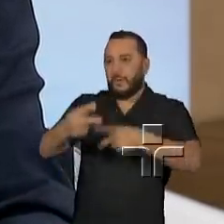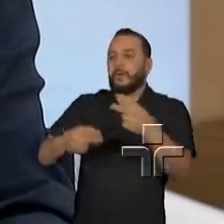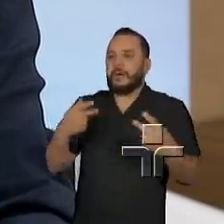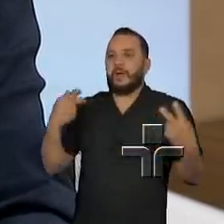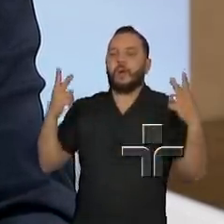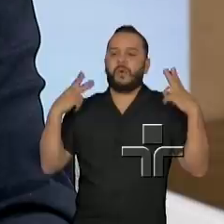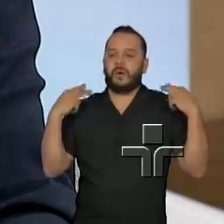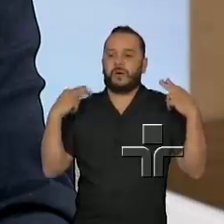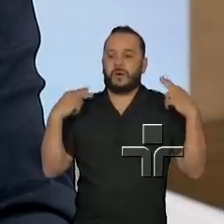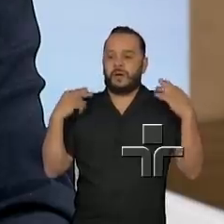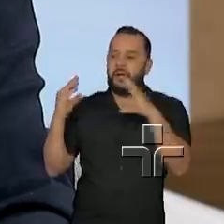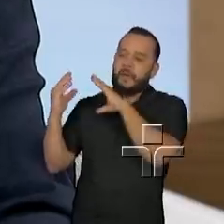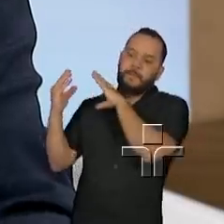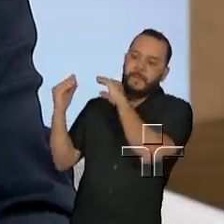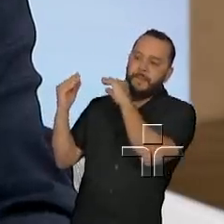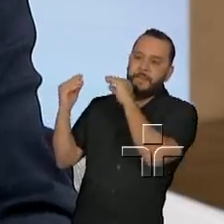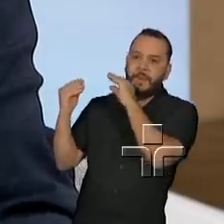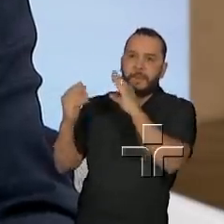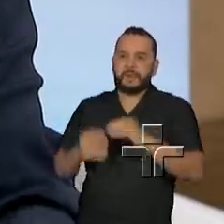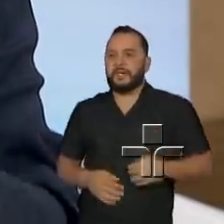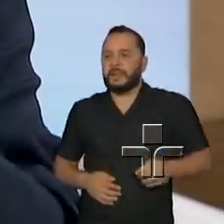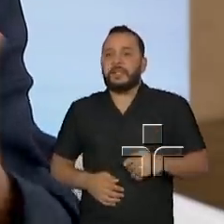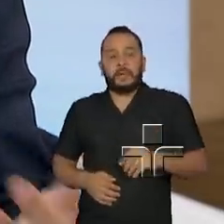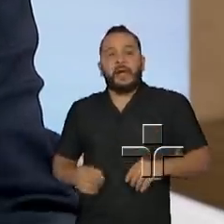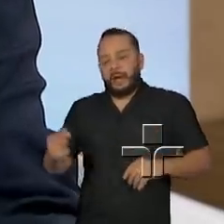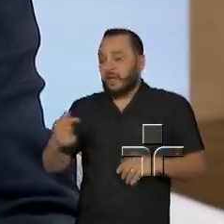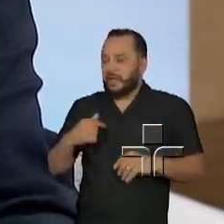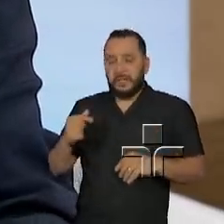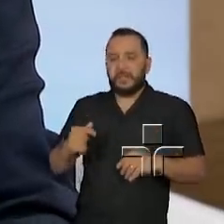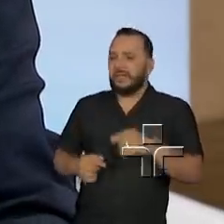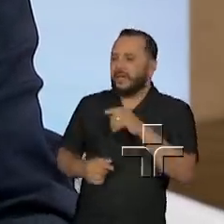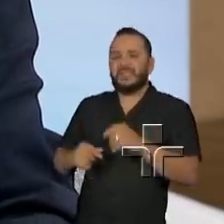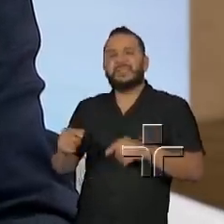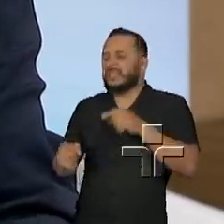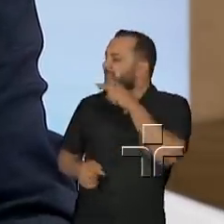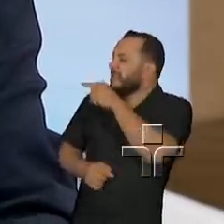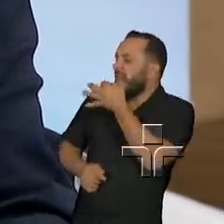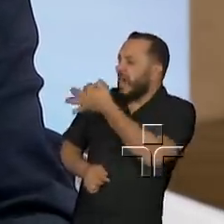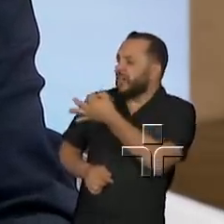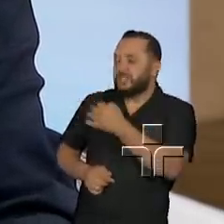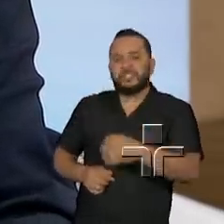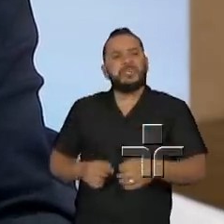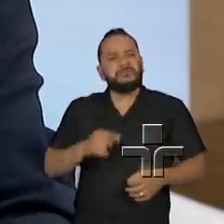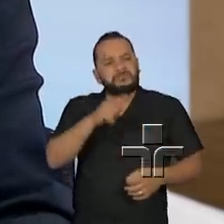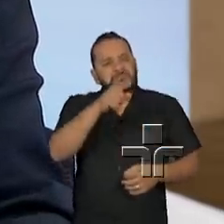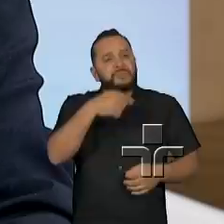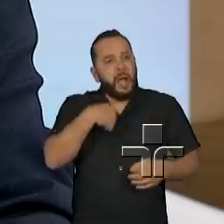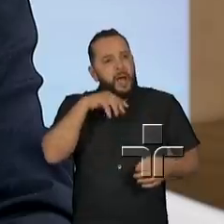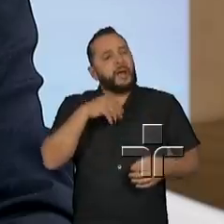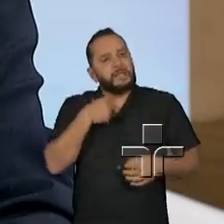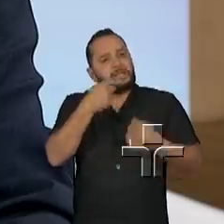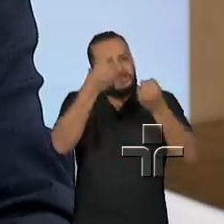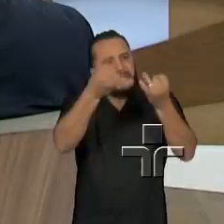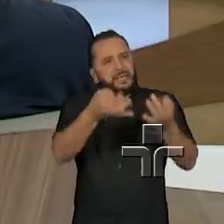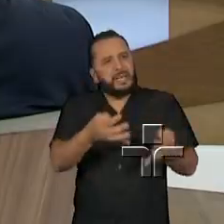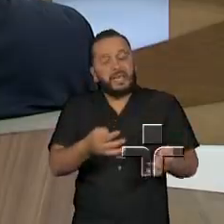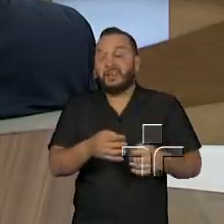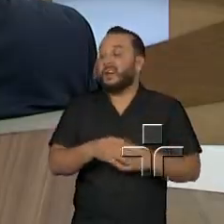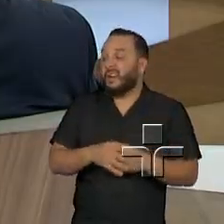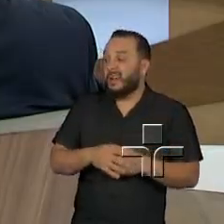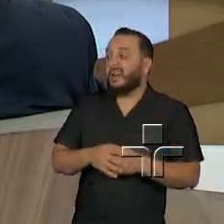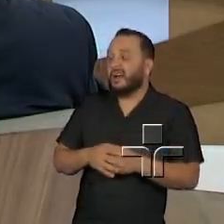entusiasta, e aí ele perguntou: o que você acha? E eu comecei a dizer o que eu achava, e ele falou: eu não tinha pensado pelo lado de vocês, cientistas. E eu